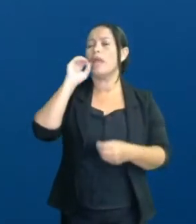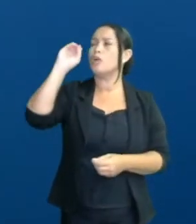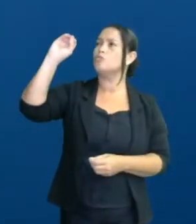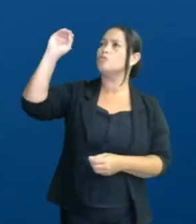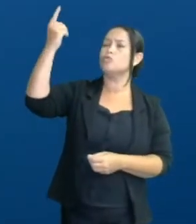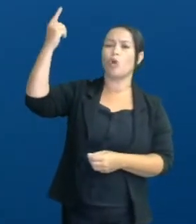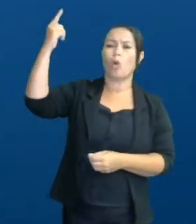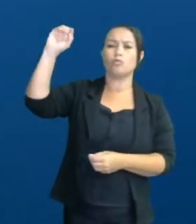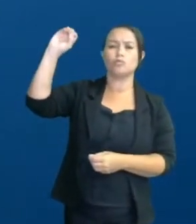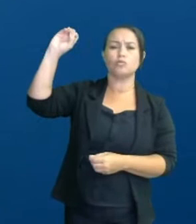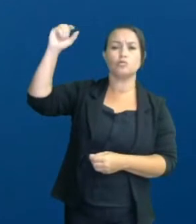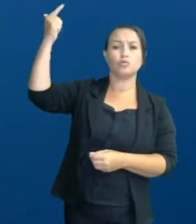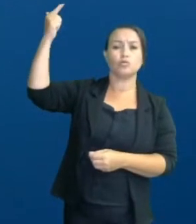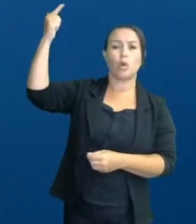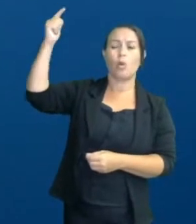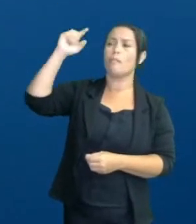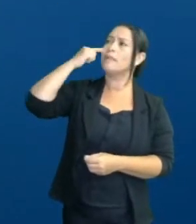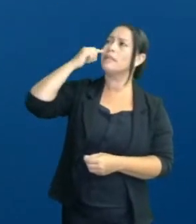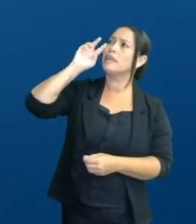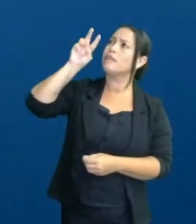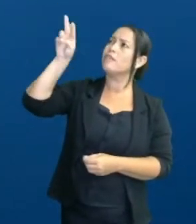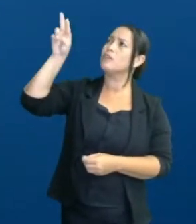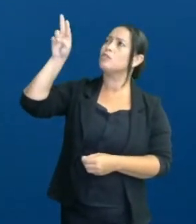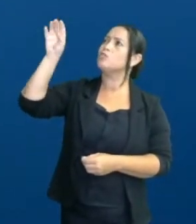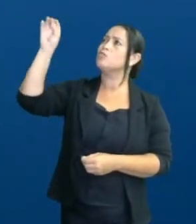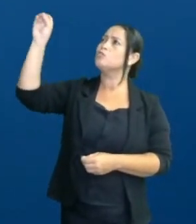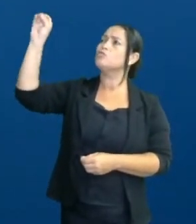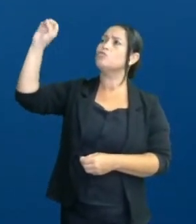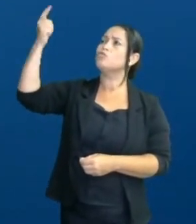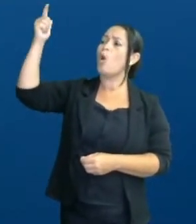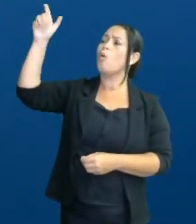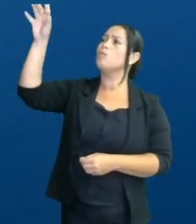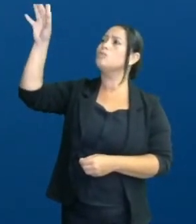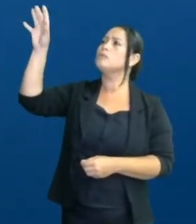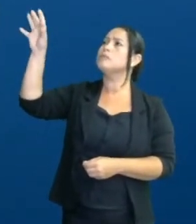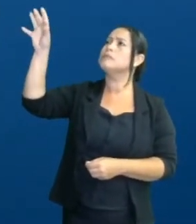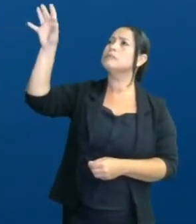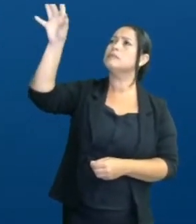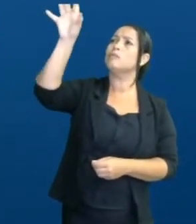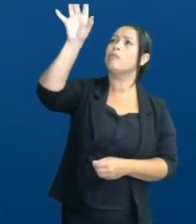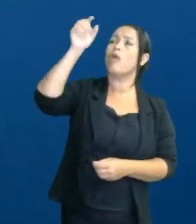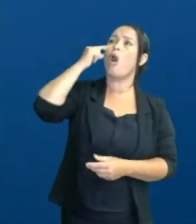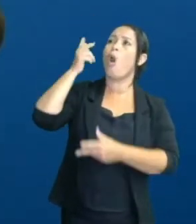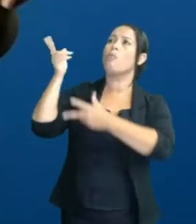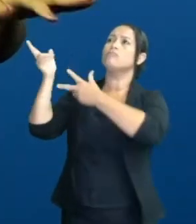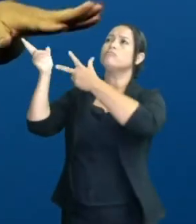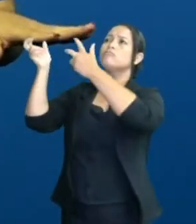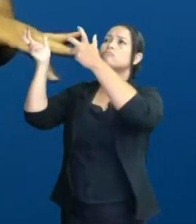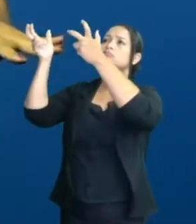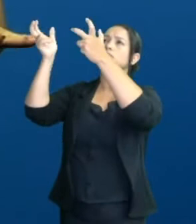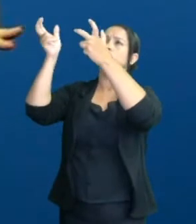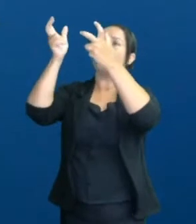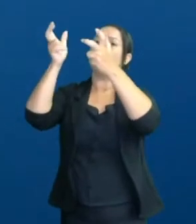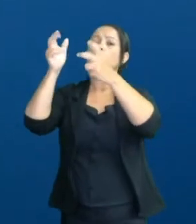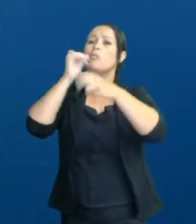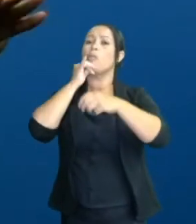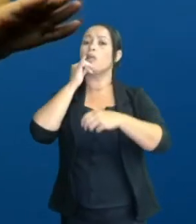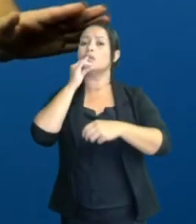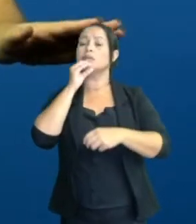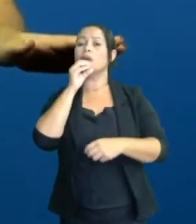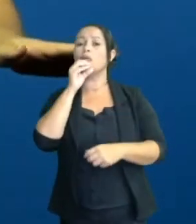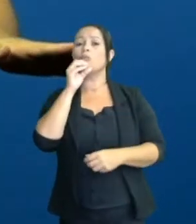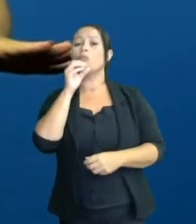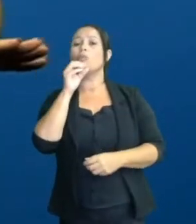sol. À medida em que o sol ia se movimentando, ia se observando através da sombra, por